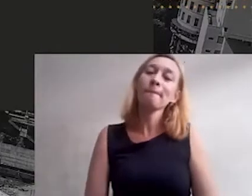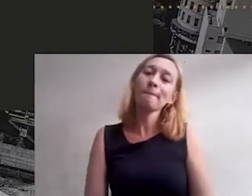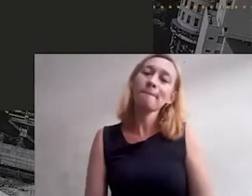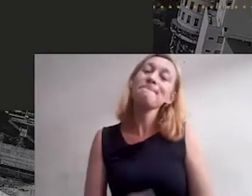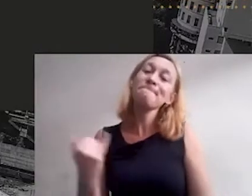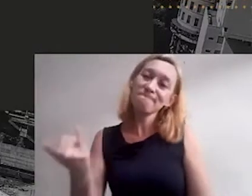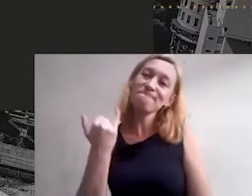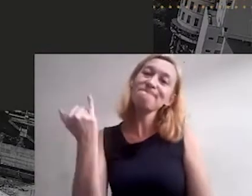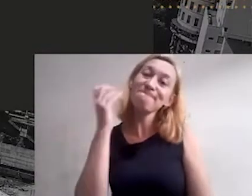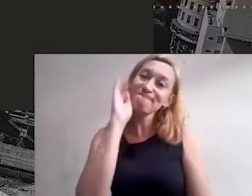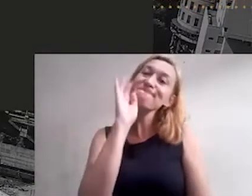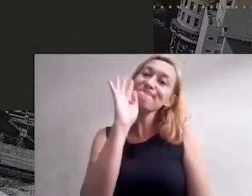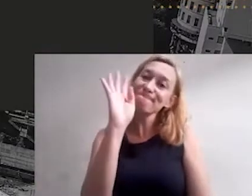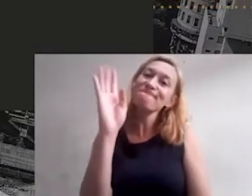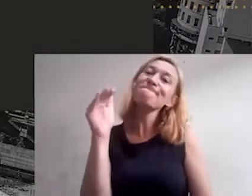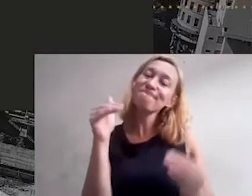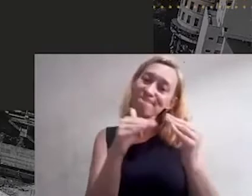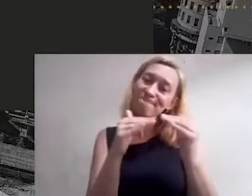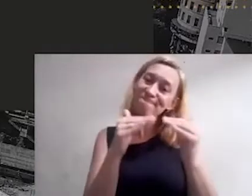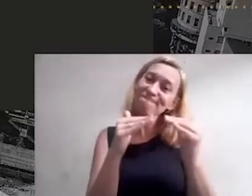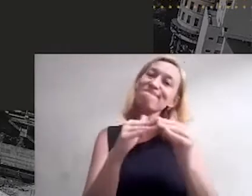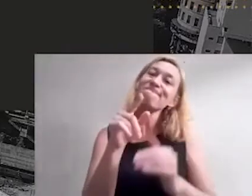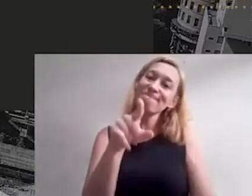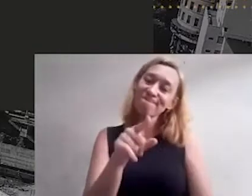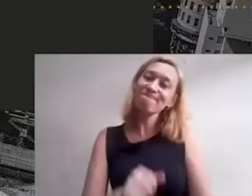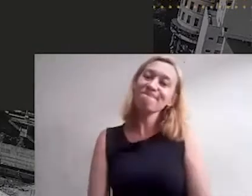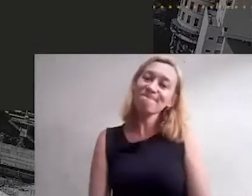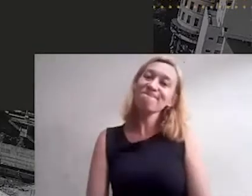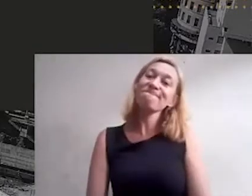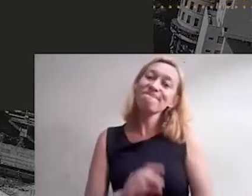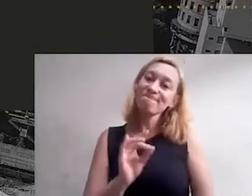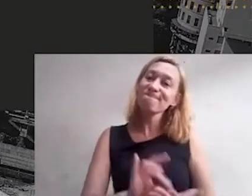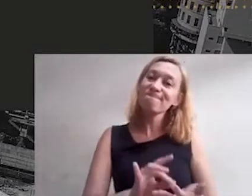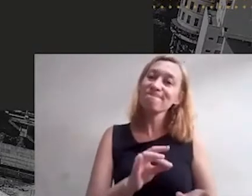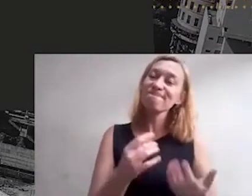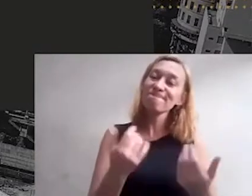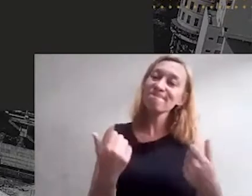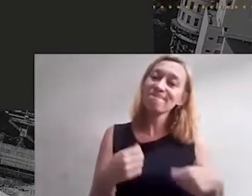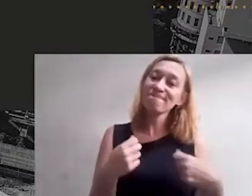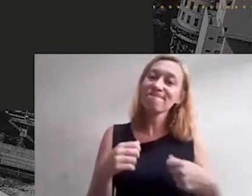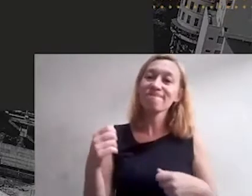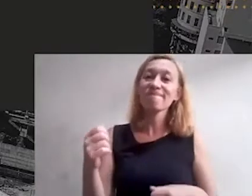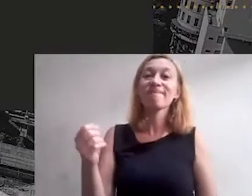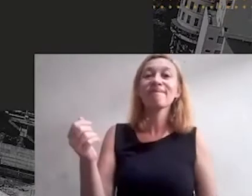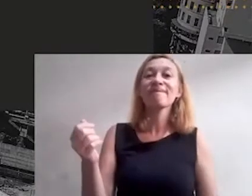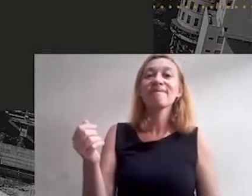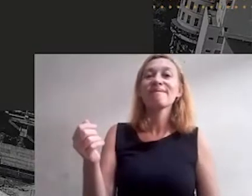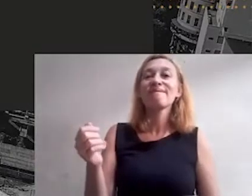com você, e acho que a gente tem que reinventar a vida à luz do WhatsApp